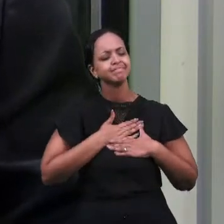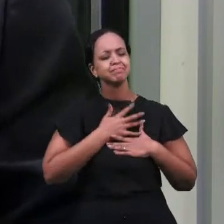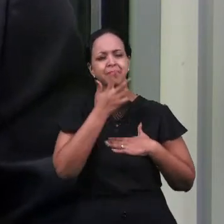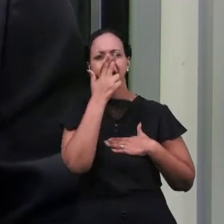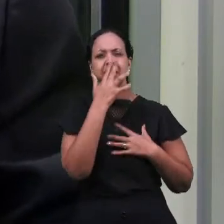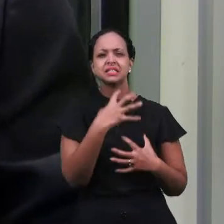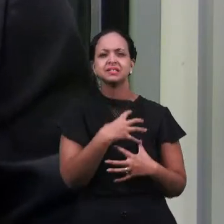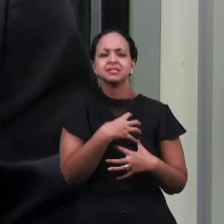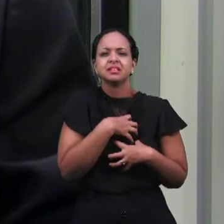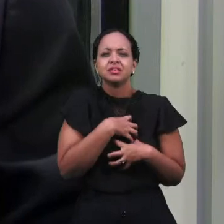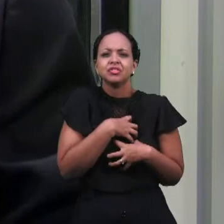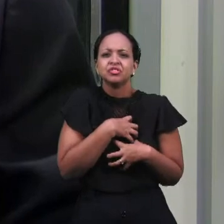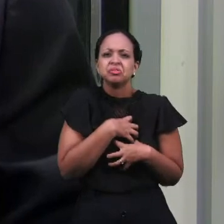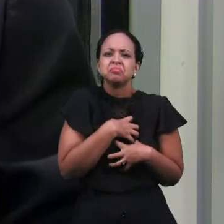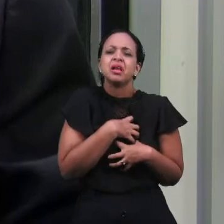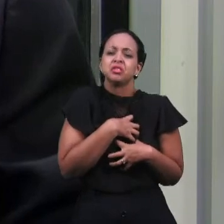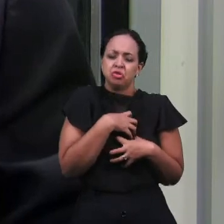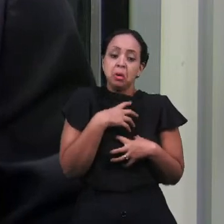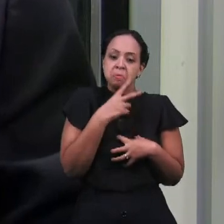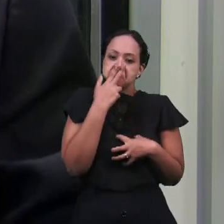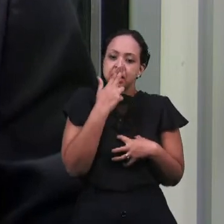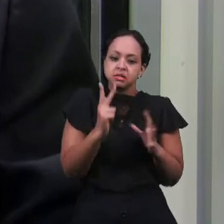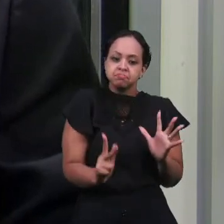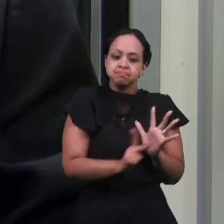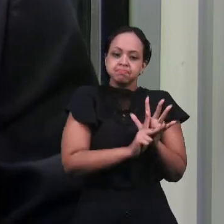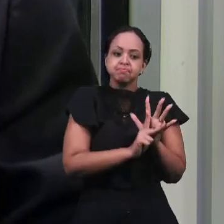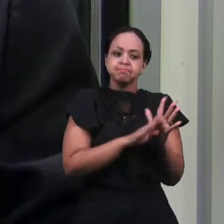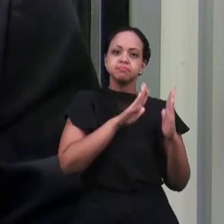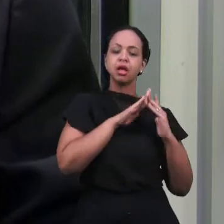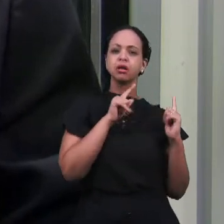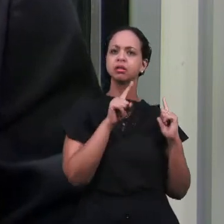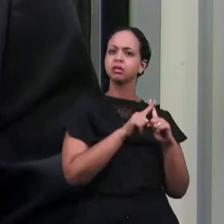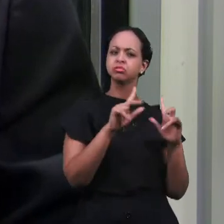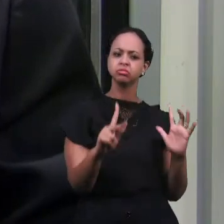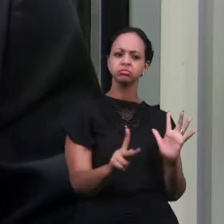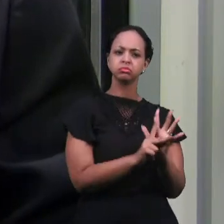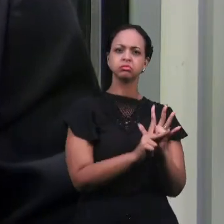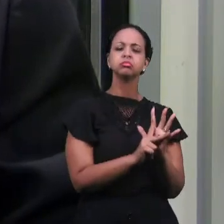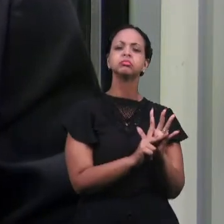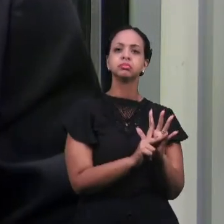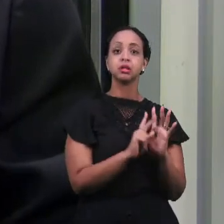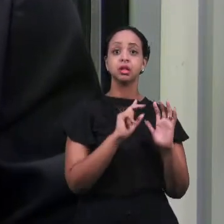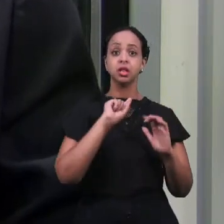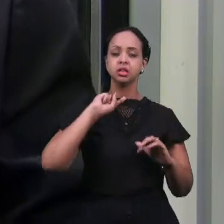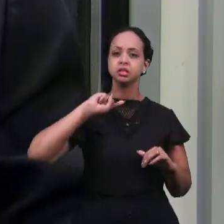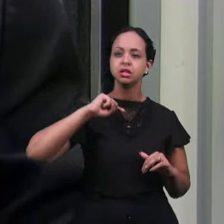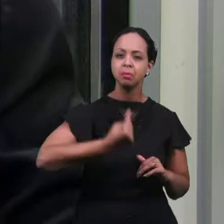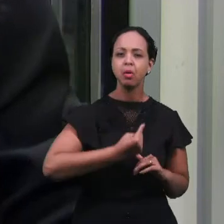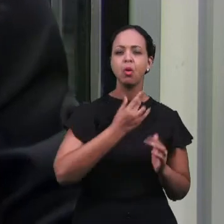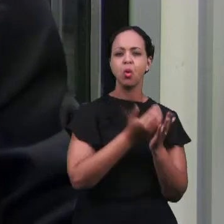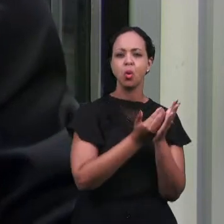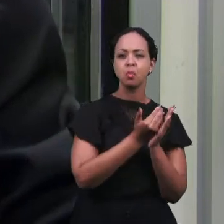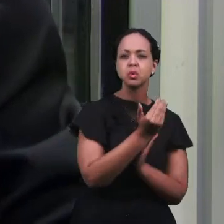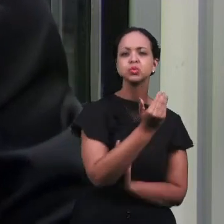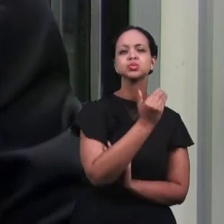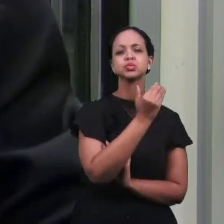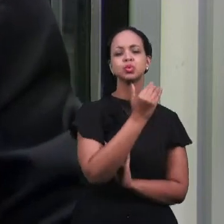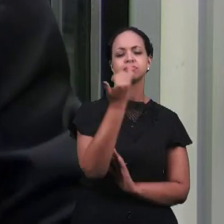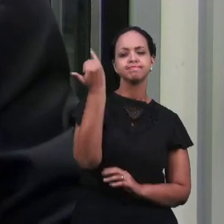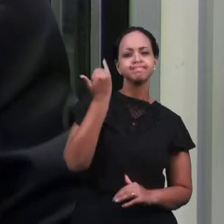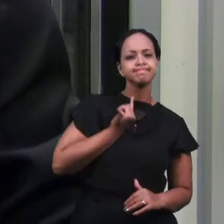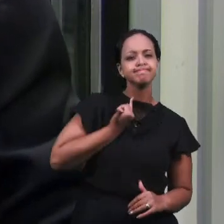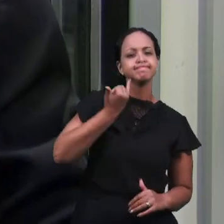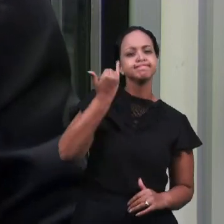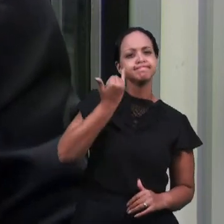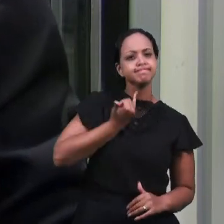sentimento ali de pertencimento, né? Que nós não pertencíamos ainda. Foi quando, então, o Senhor começou a falar ao nosso coração.